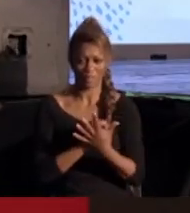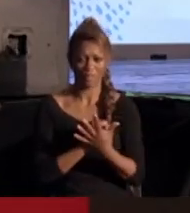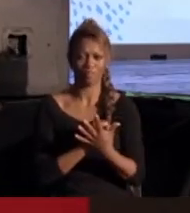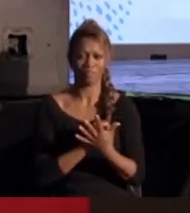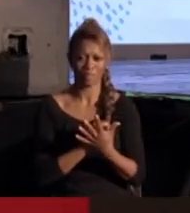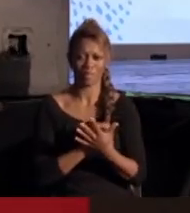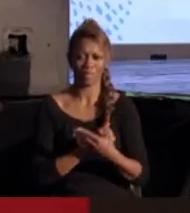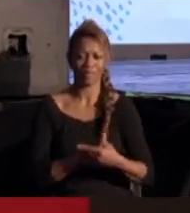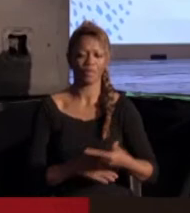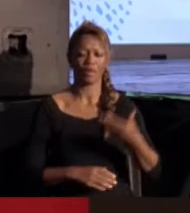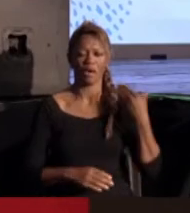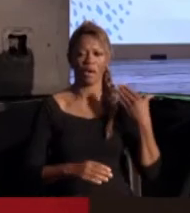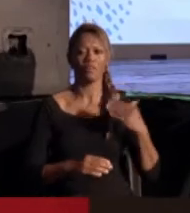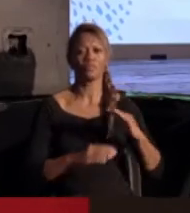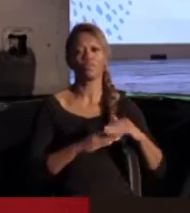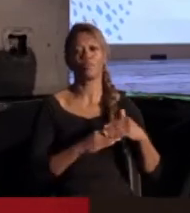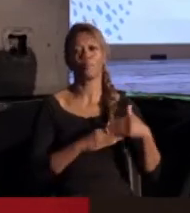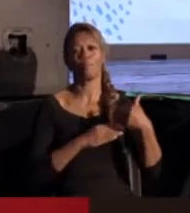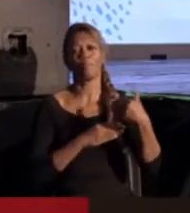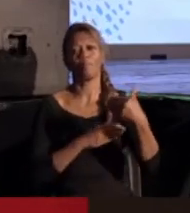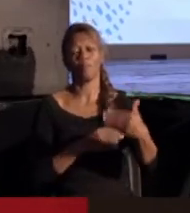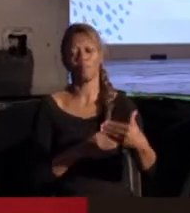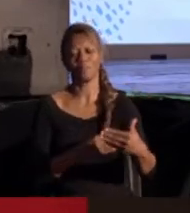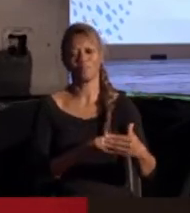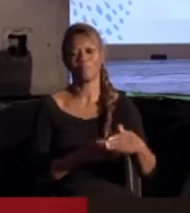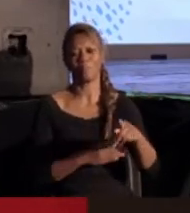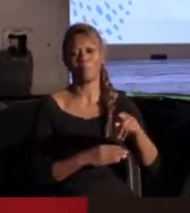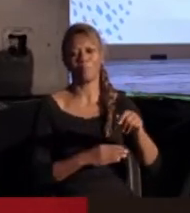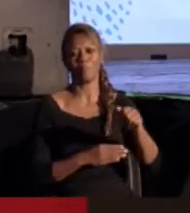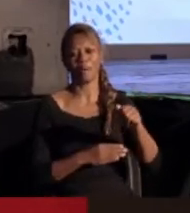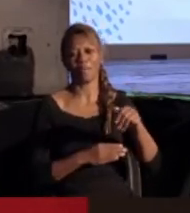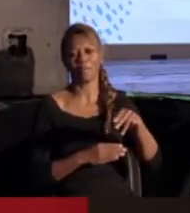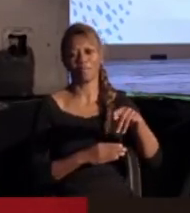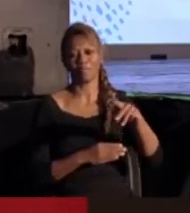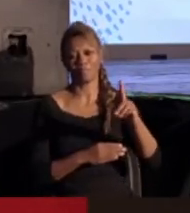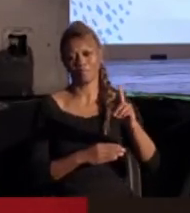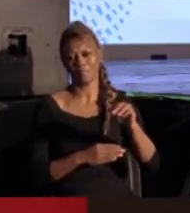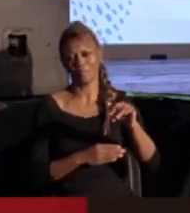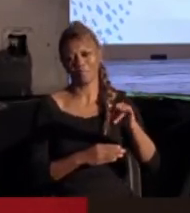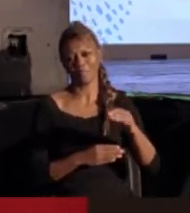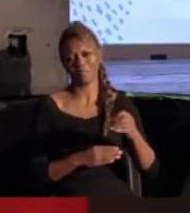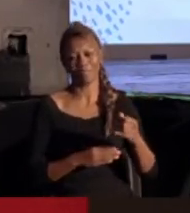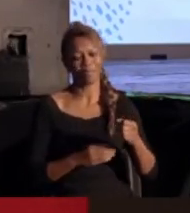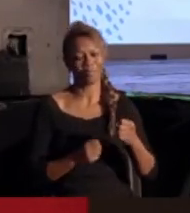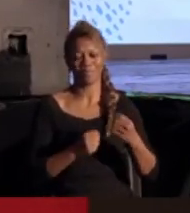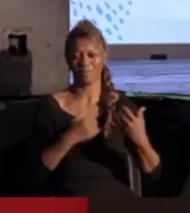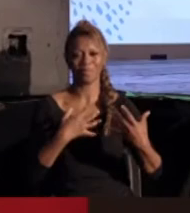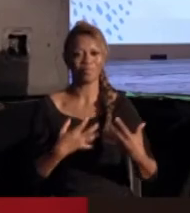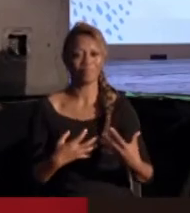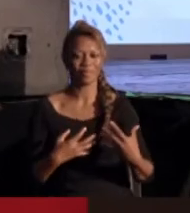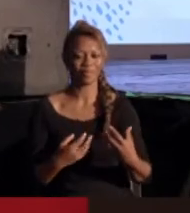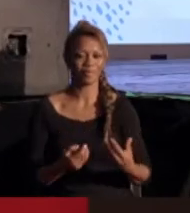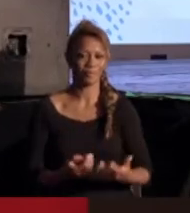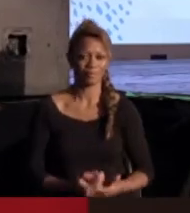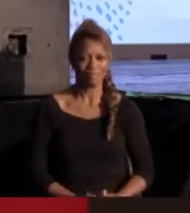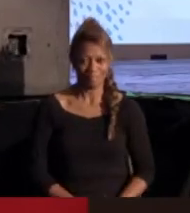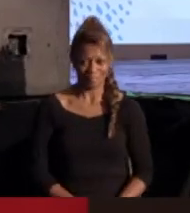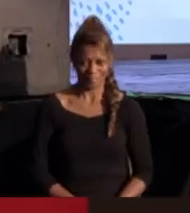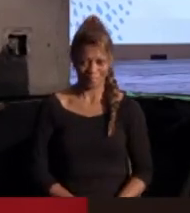se é que podemos falar em pós-pandemia nessa altura, né? Agradecendo a Juliana, né? Que está aqui na intermediação.